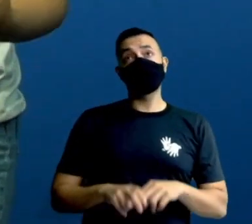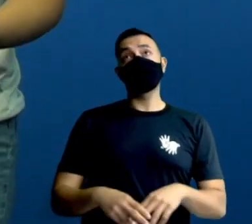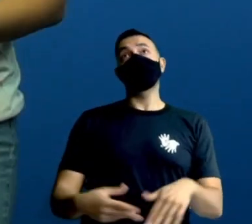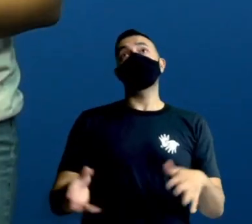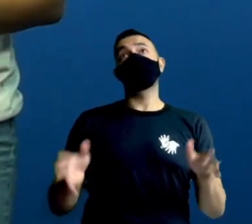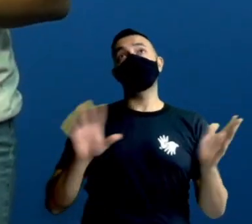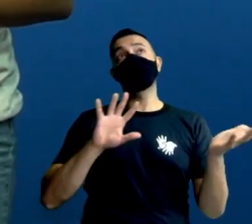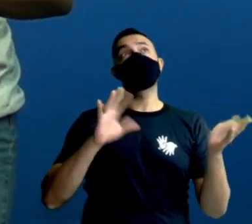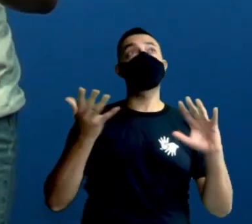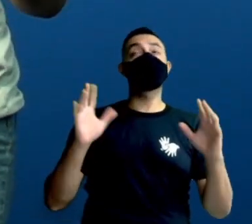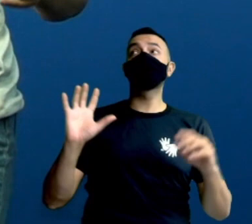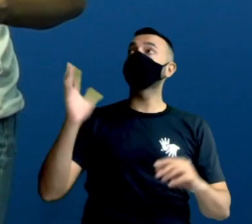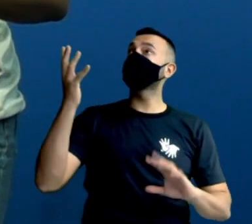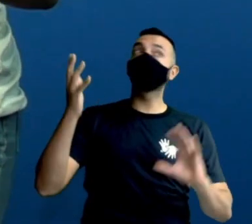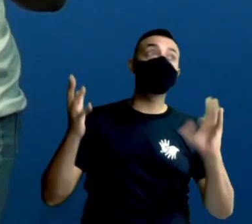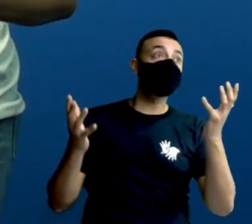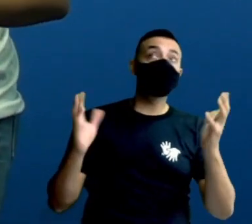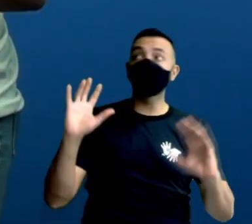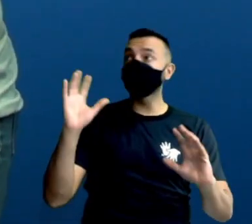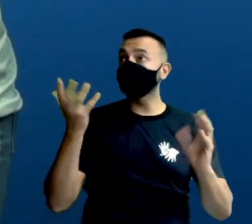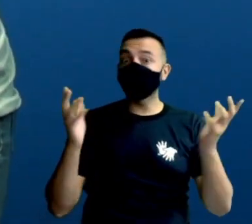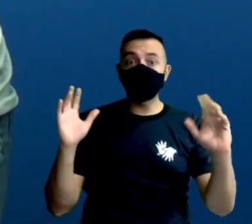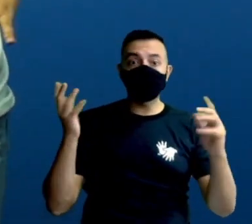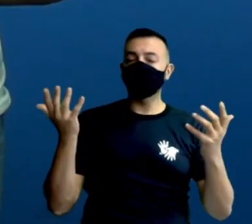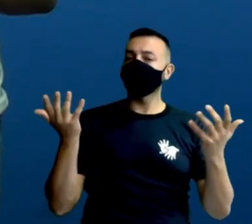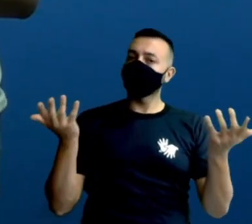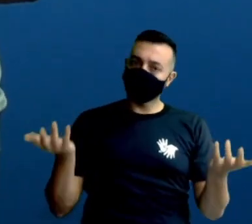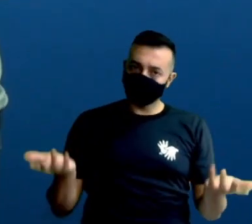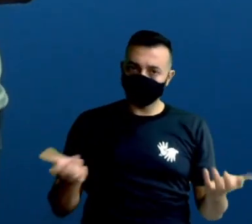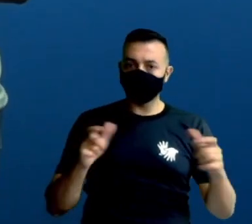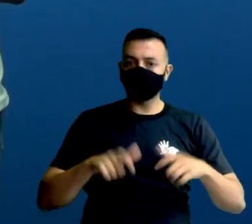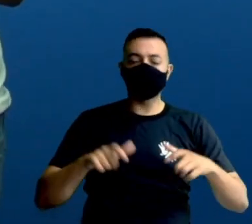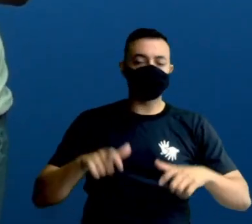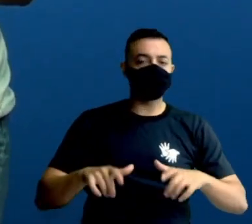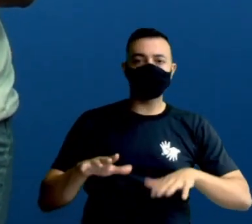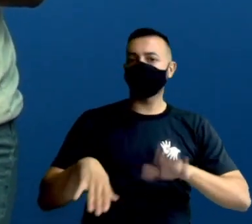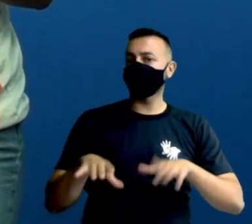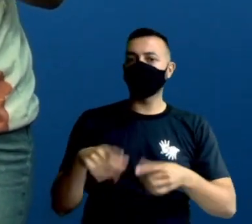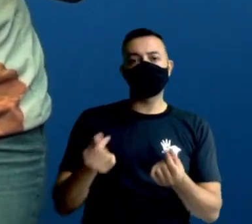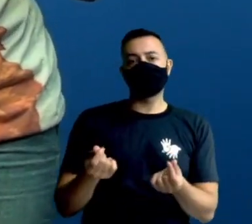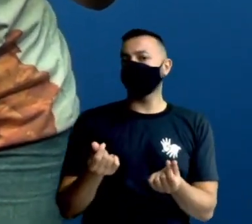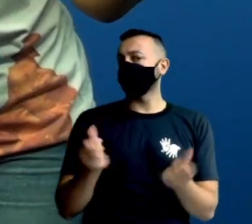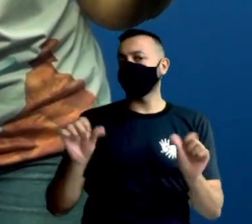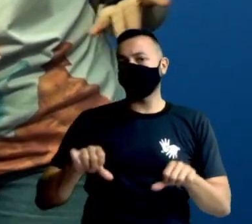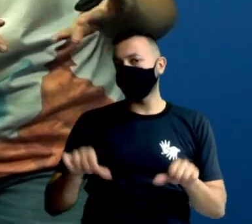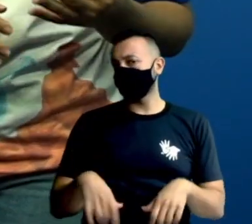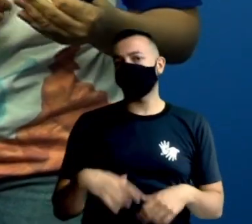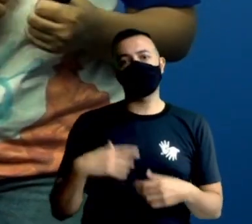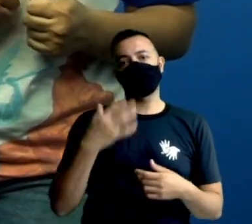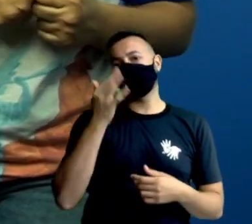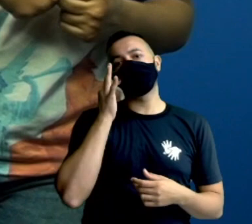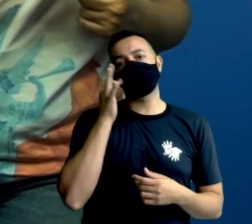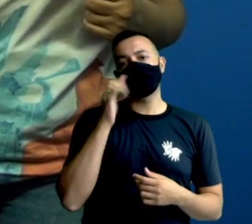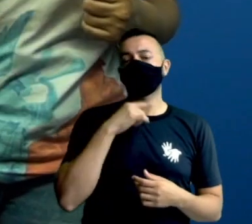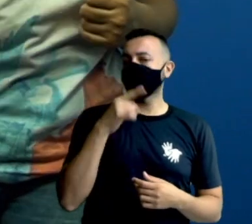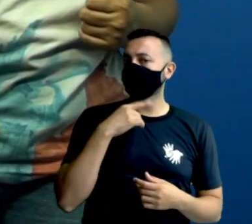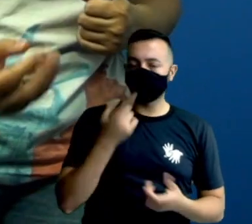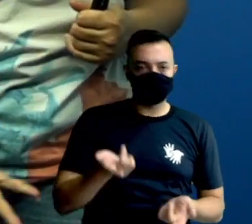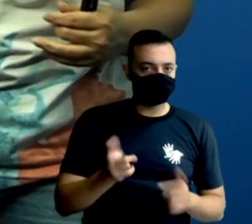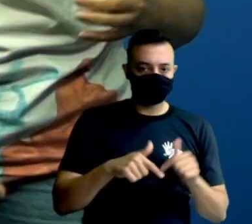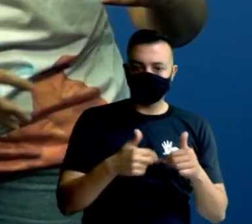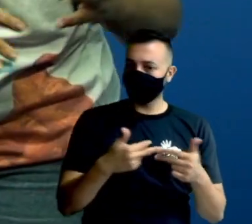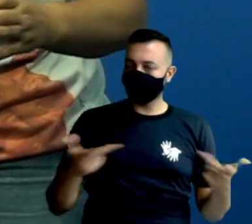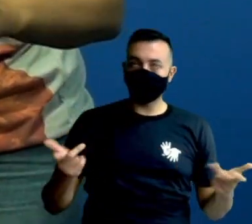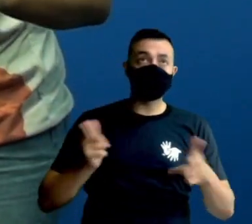de recursos, daquele ambiente. Chegava um momento que aquele local não tinha mais recursos, assim, não tinha mais frutas, os animais